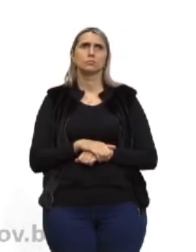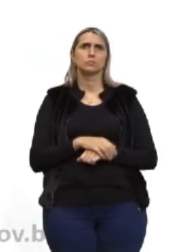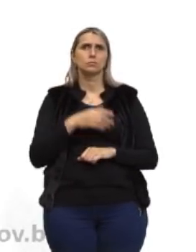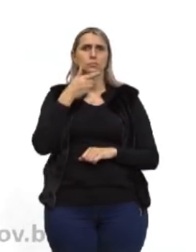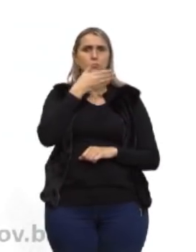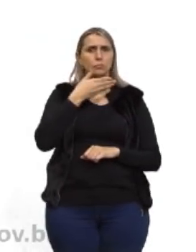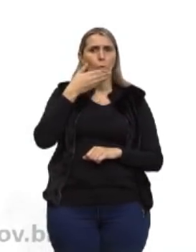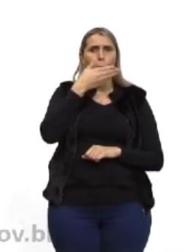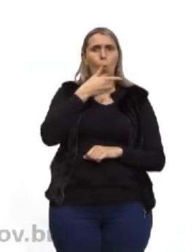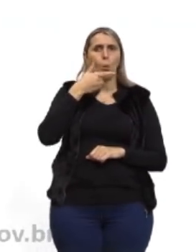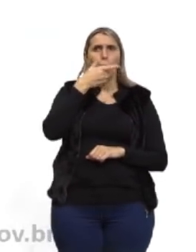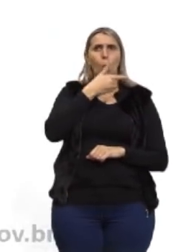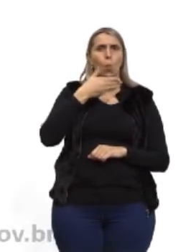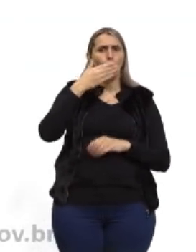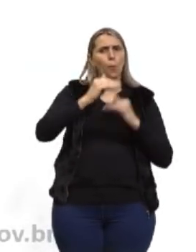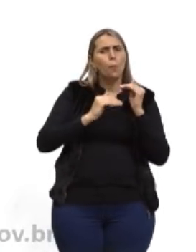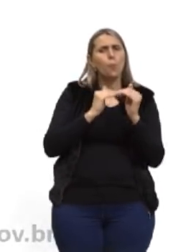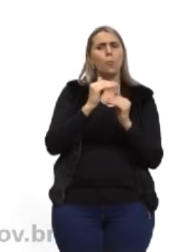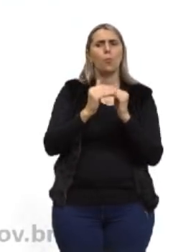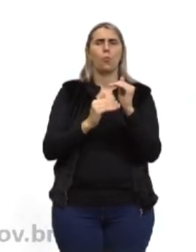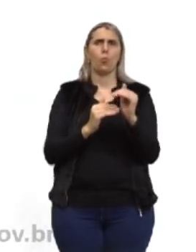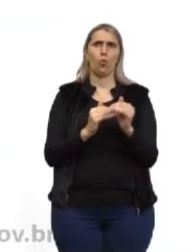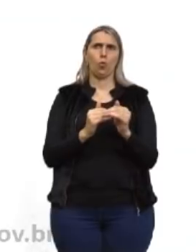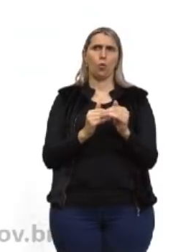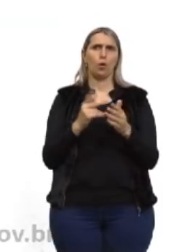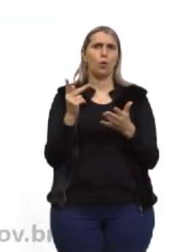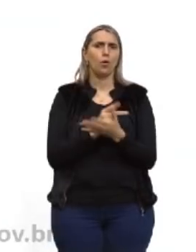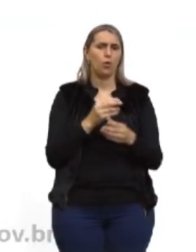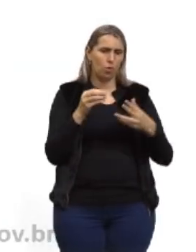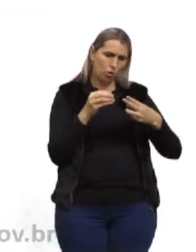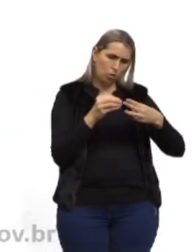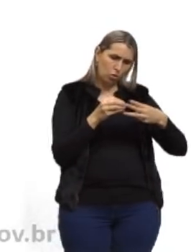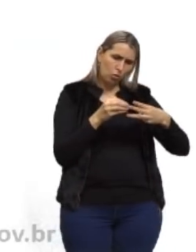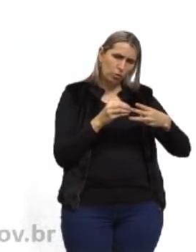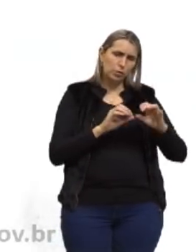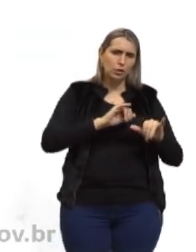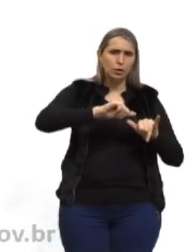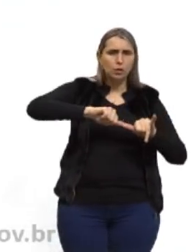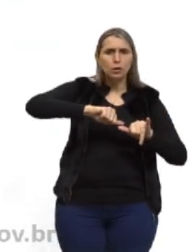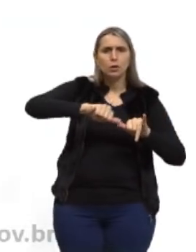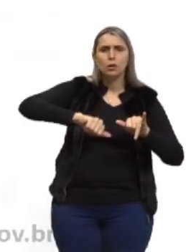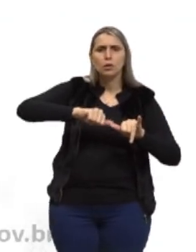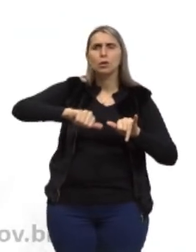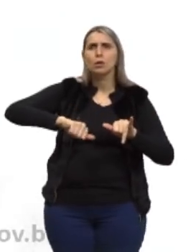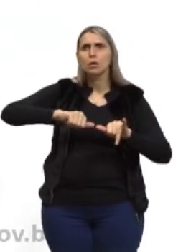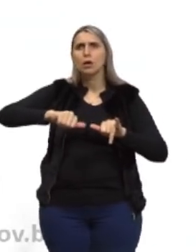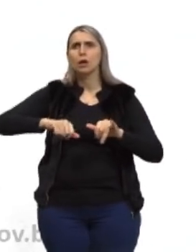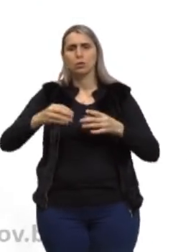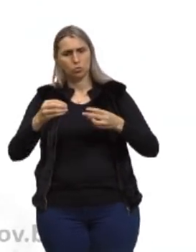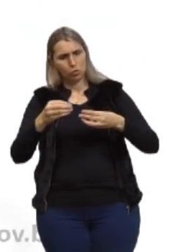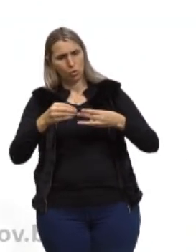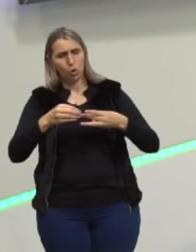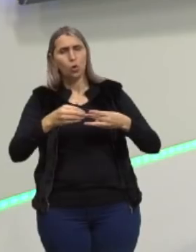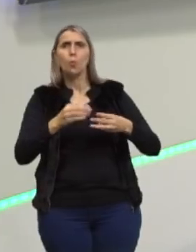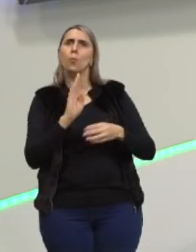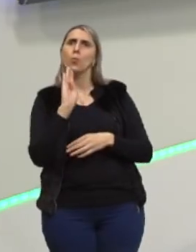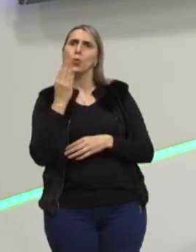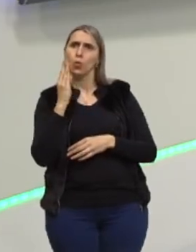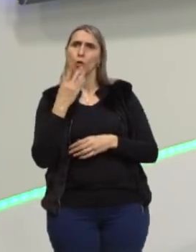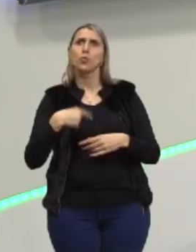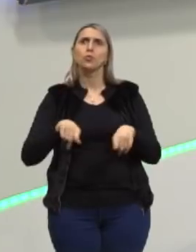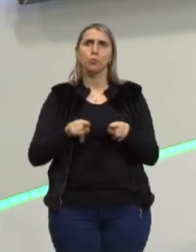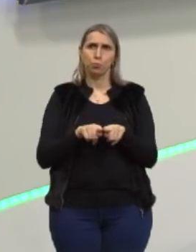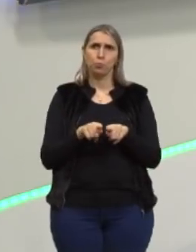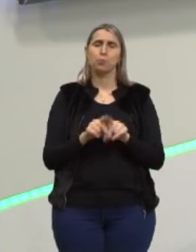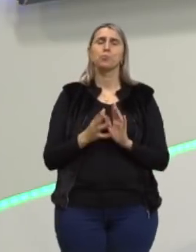glicólise é um processo né que ocorre nas células então tem reações celulares em biológica